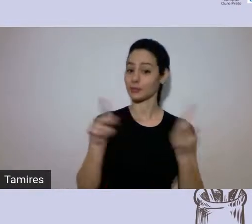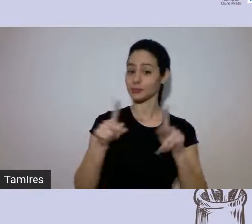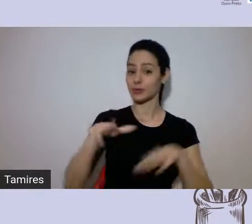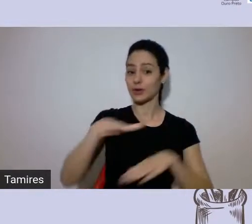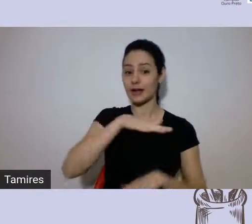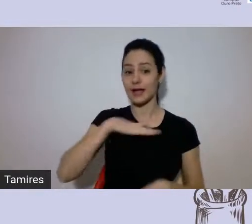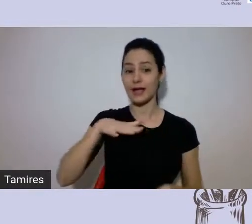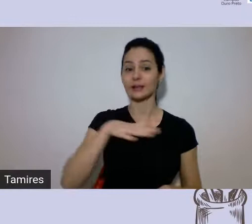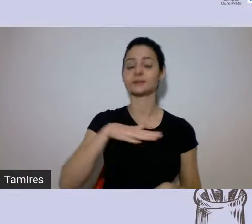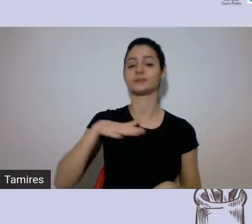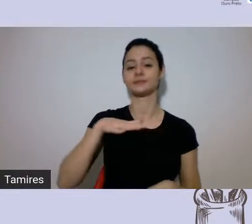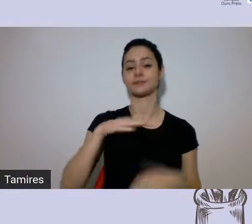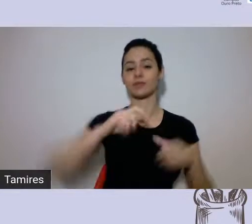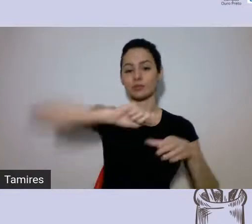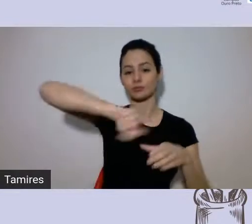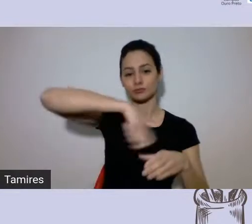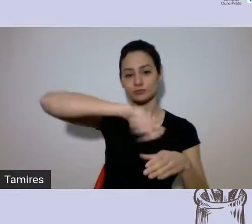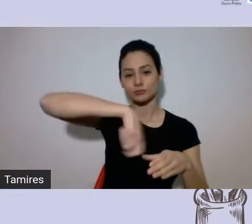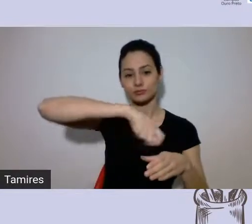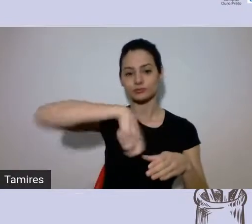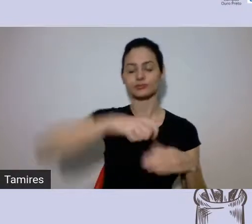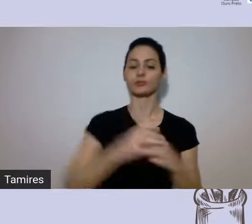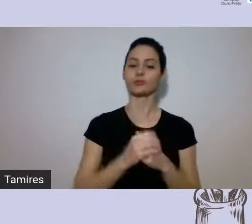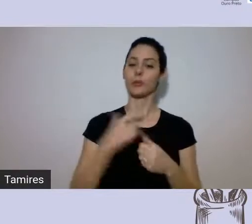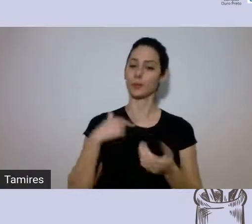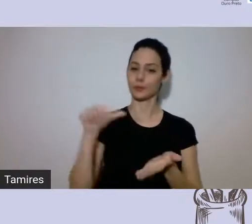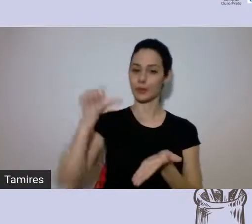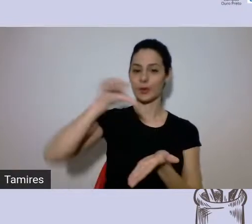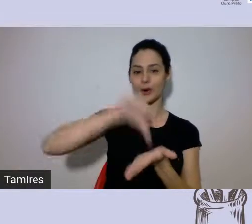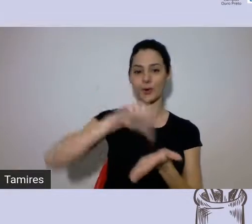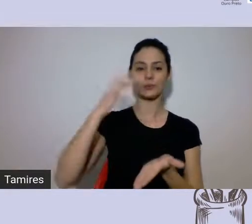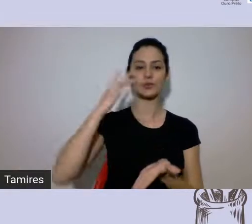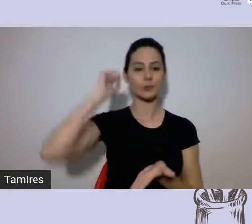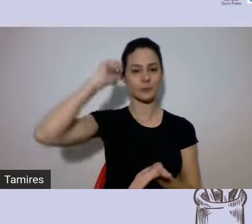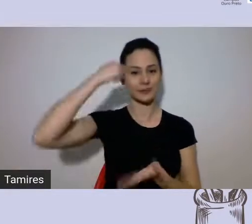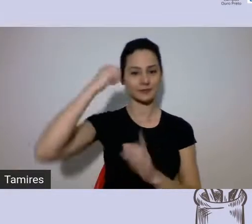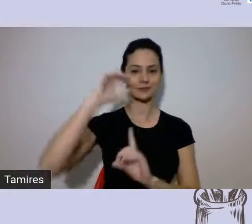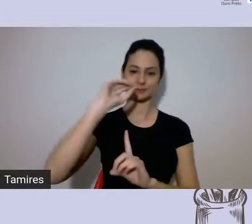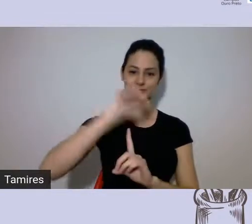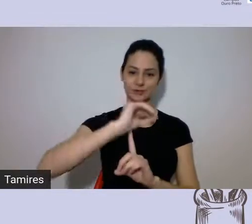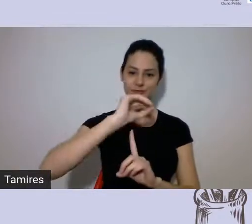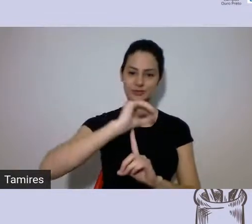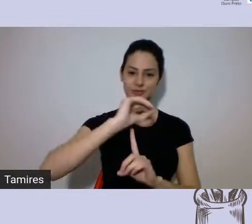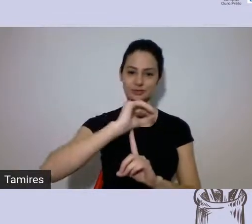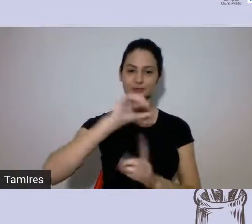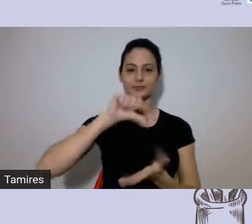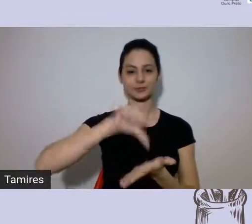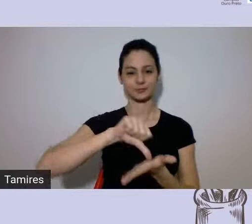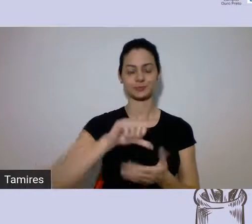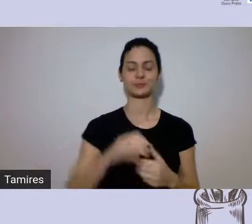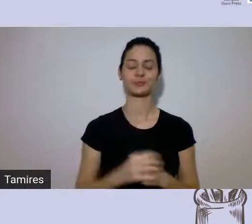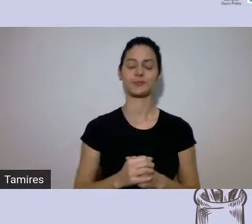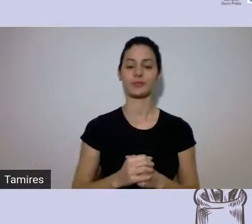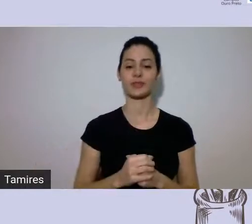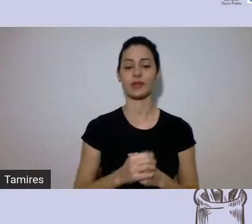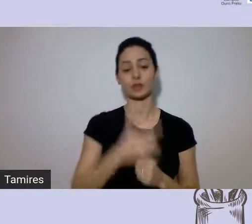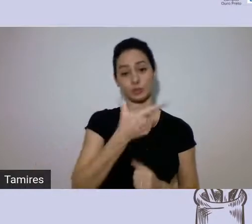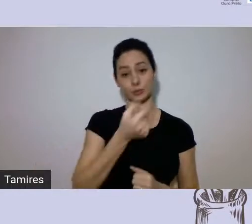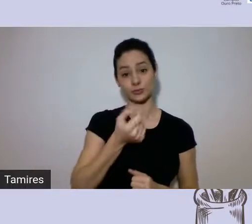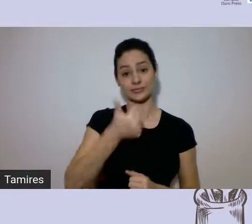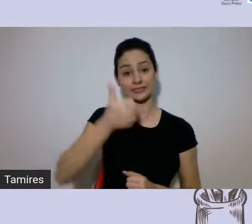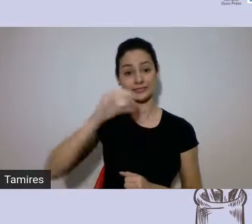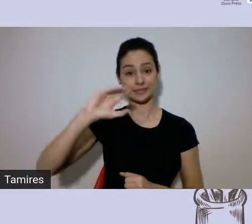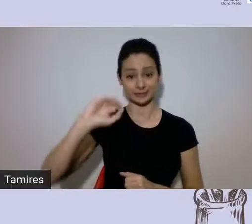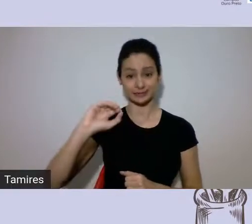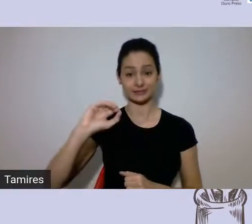gastronomia, estou no Campus Ouro Preto, né, IFMG, Campus Ouro Preto, desde 2010,